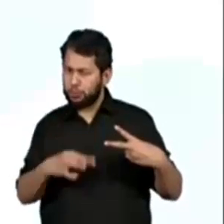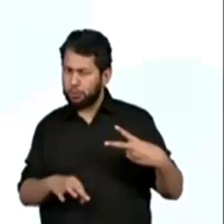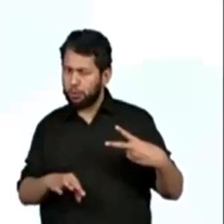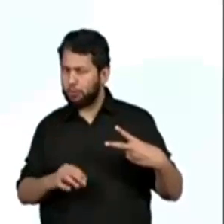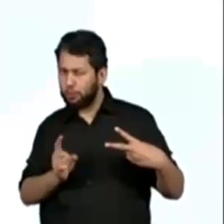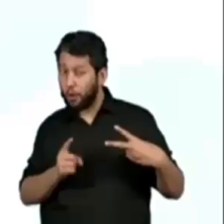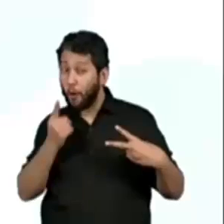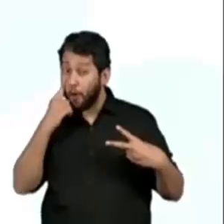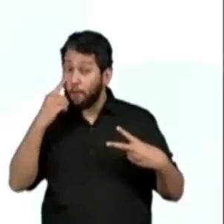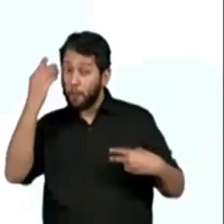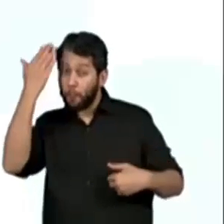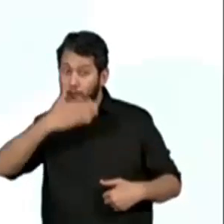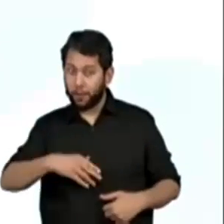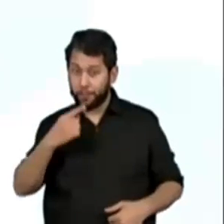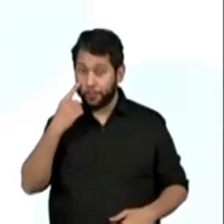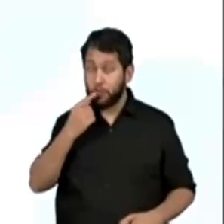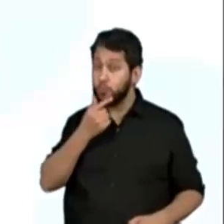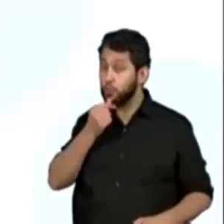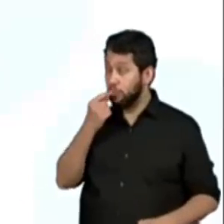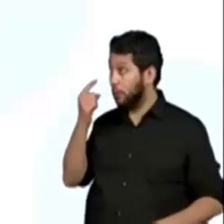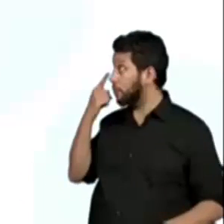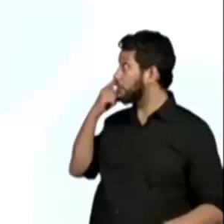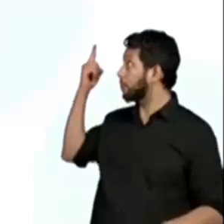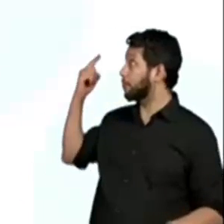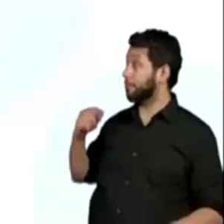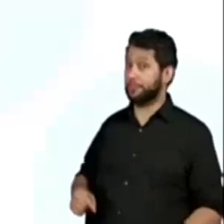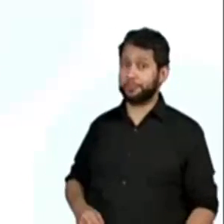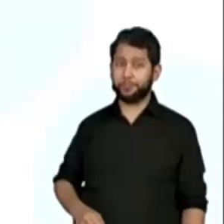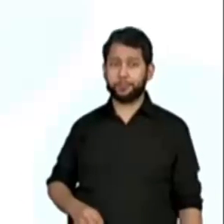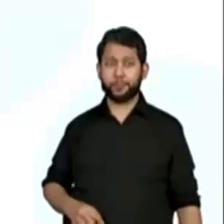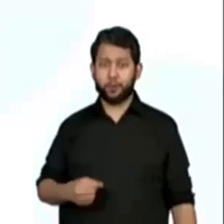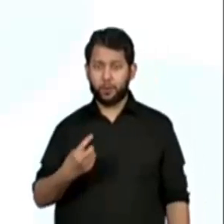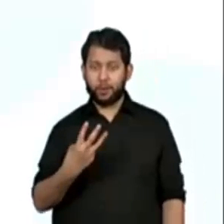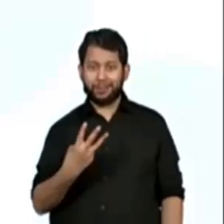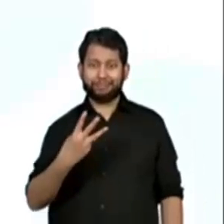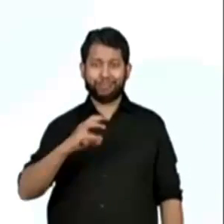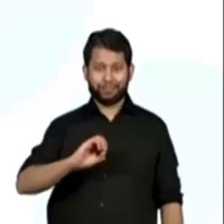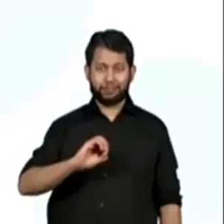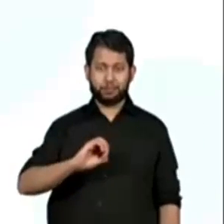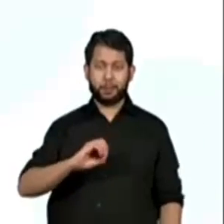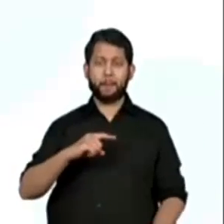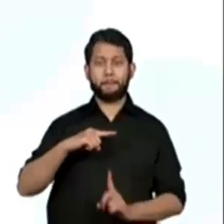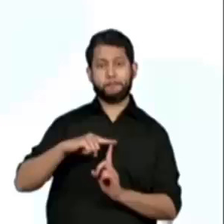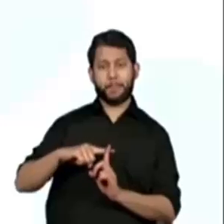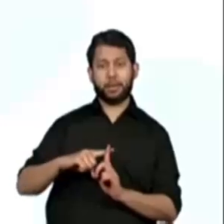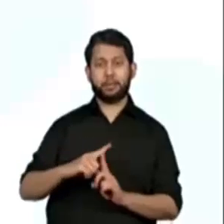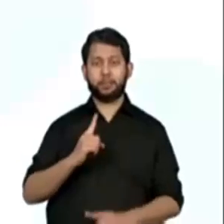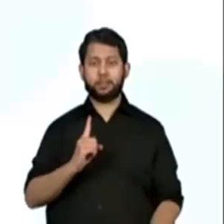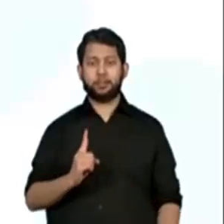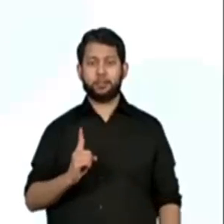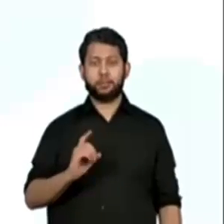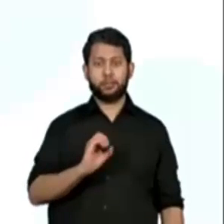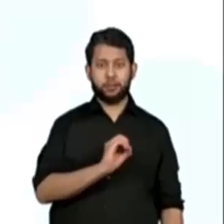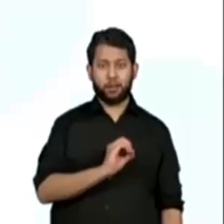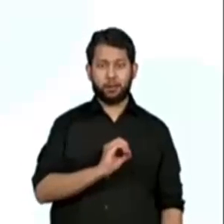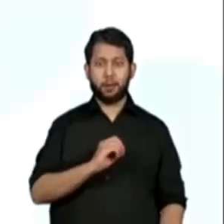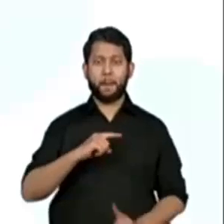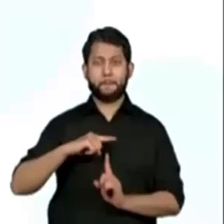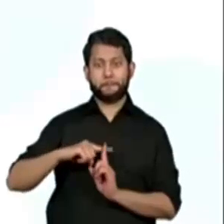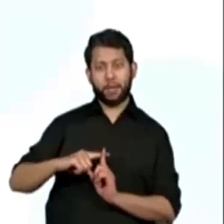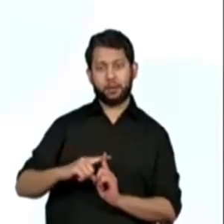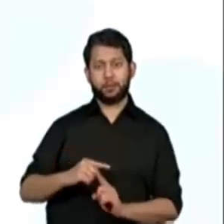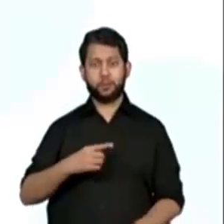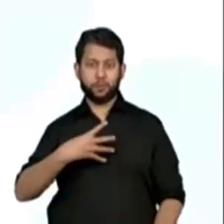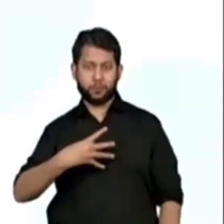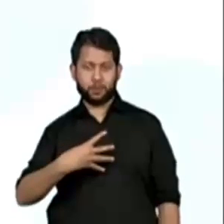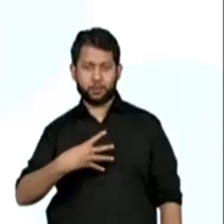aqui no cantinho. Ó. O do Juan pensou o seguinte: 30 mais 100 mais